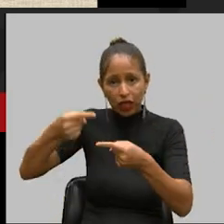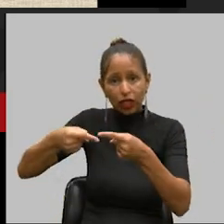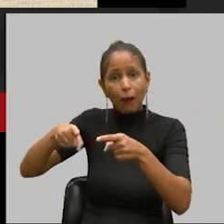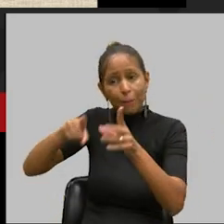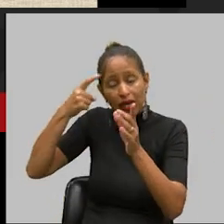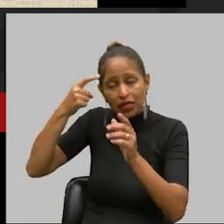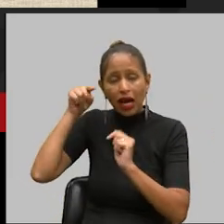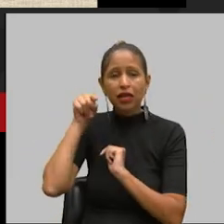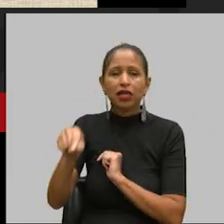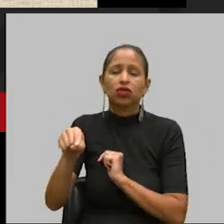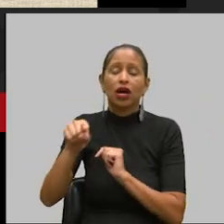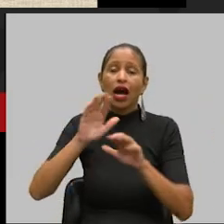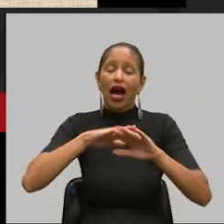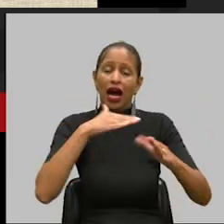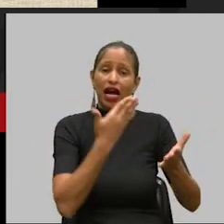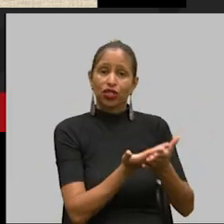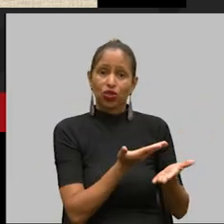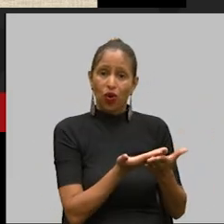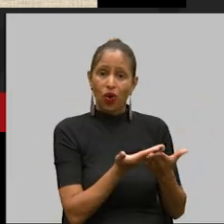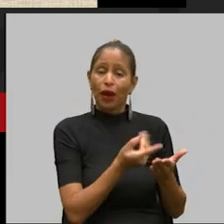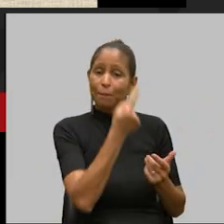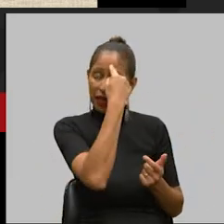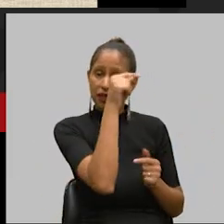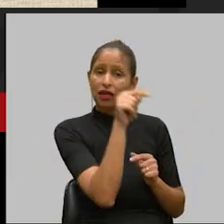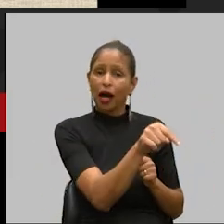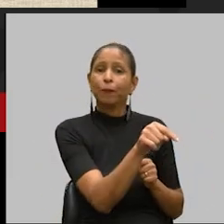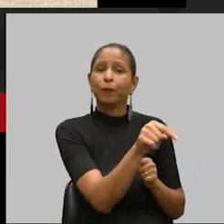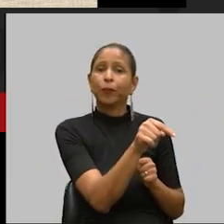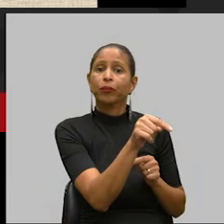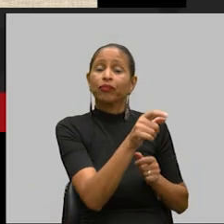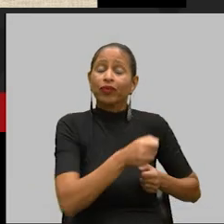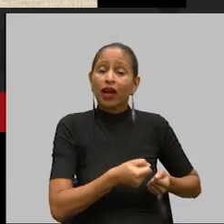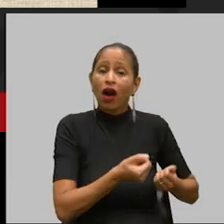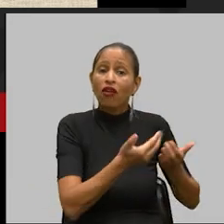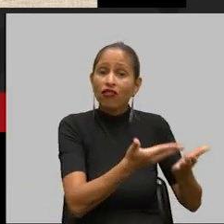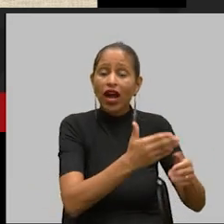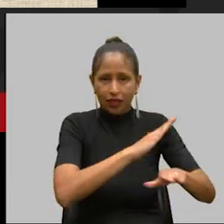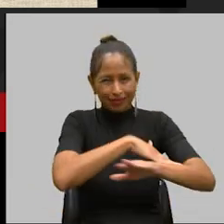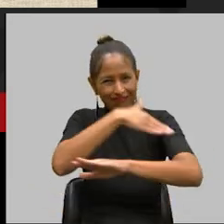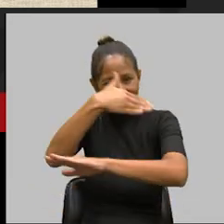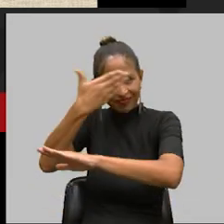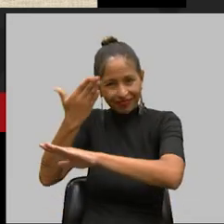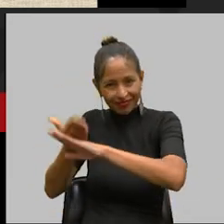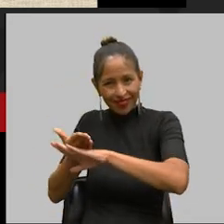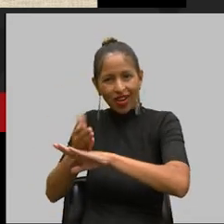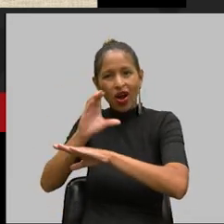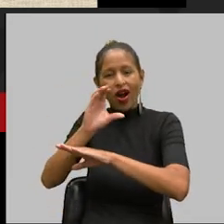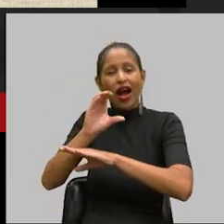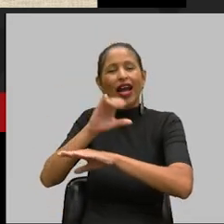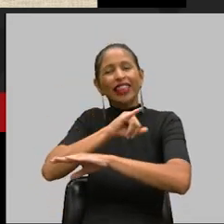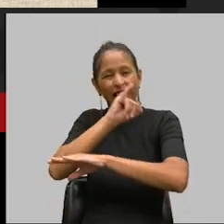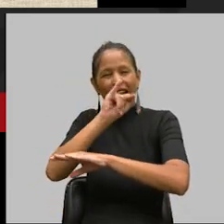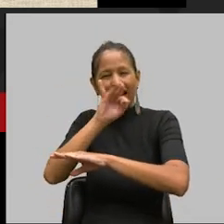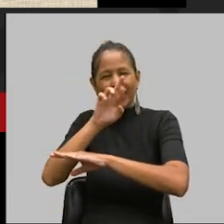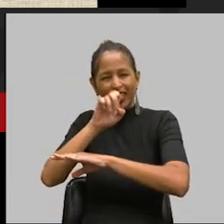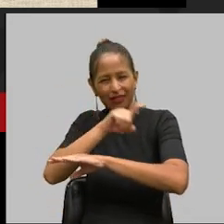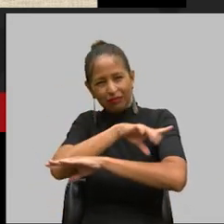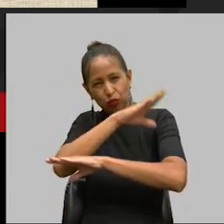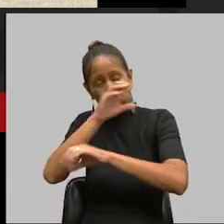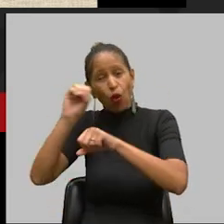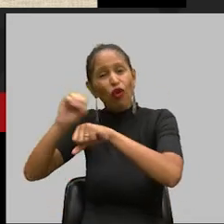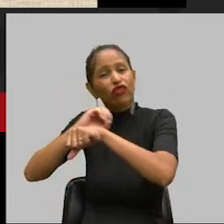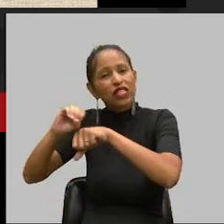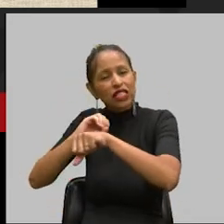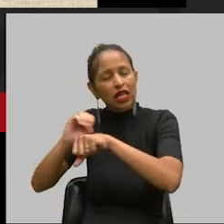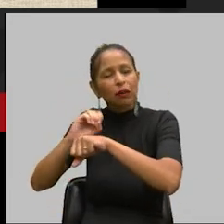pensar isso a escola tem que pensar as ofertas do contraturno que chama né da educação integral das oficinas que